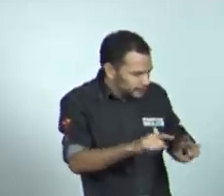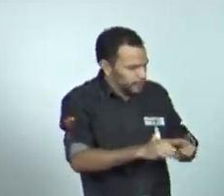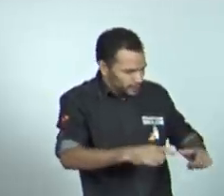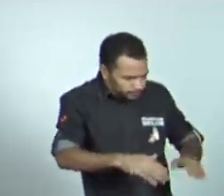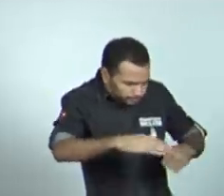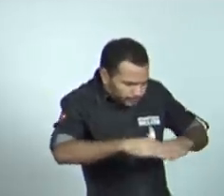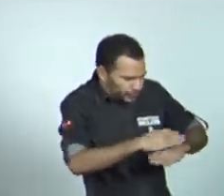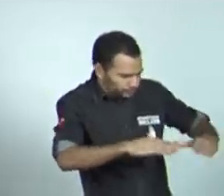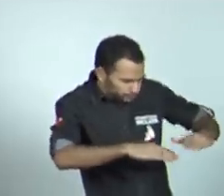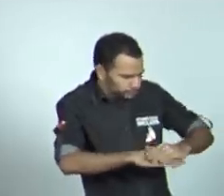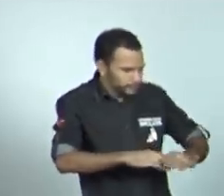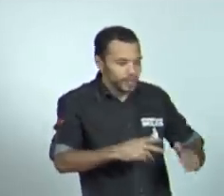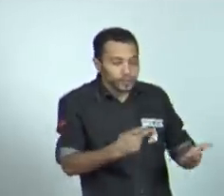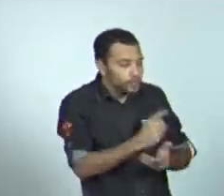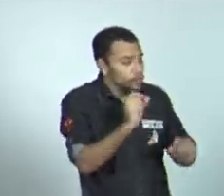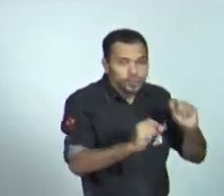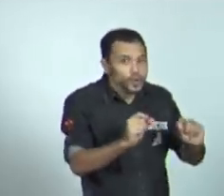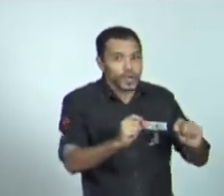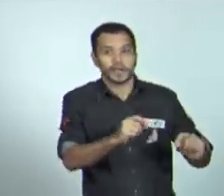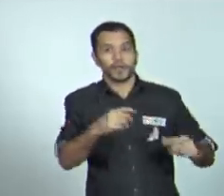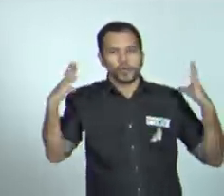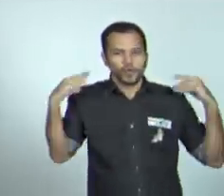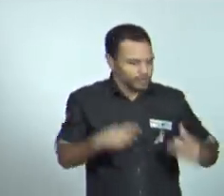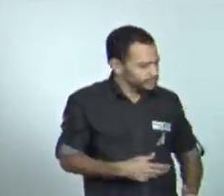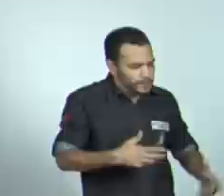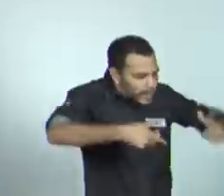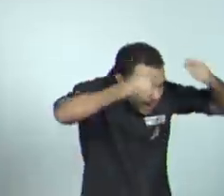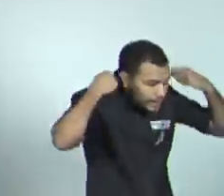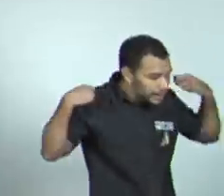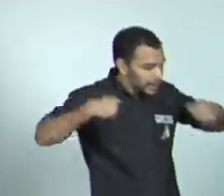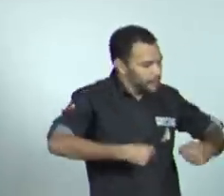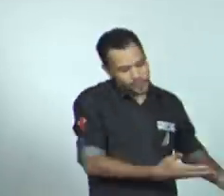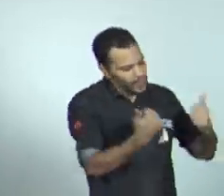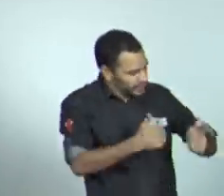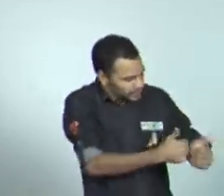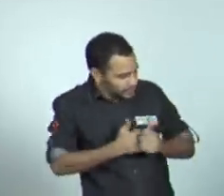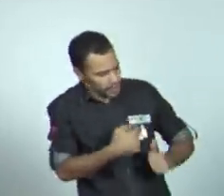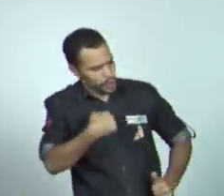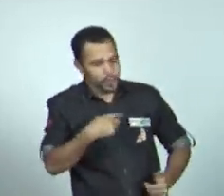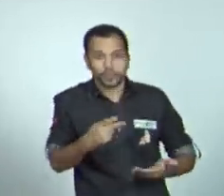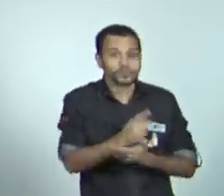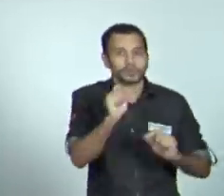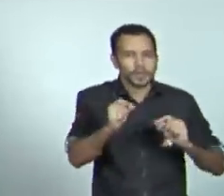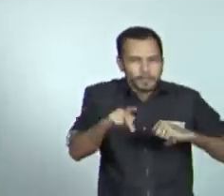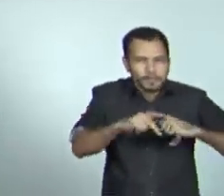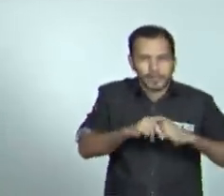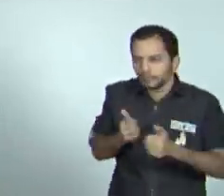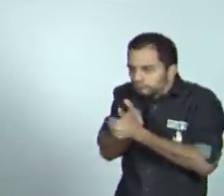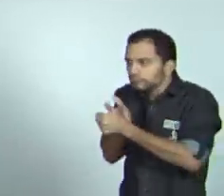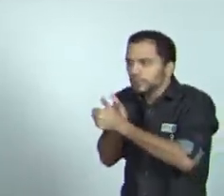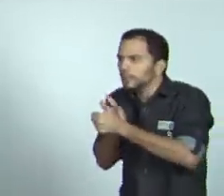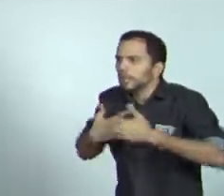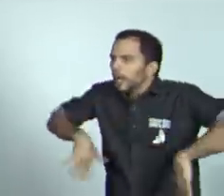desse lindo anjo põe a capa e siga-me e saindo pedro seguiu não